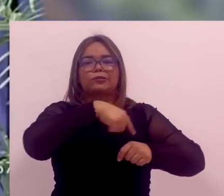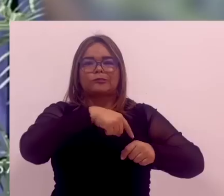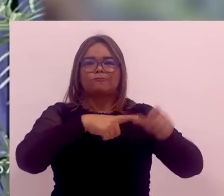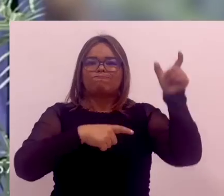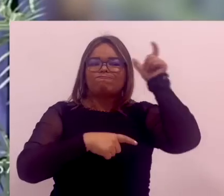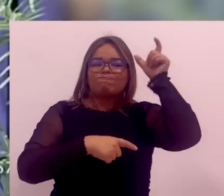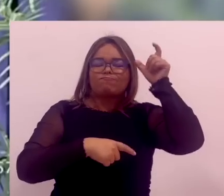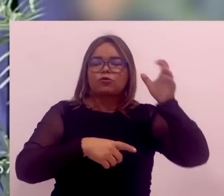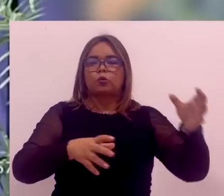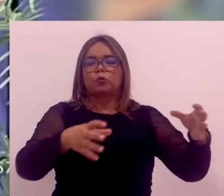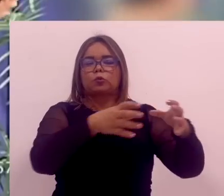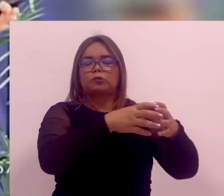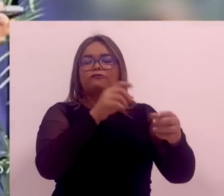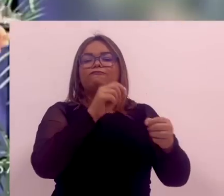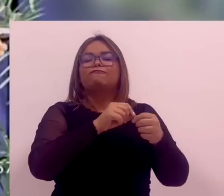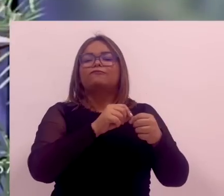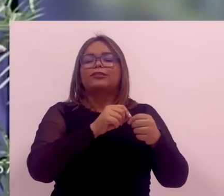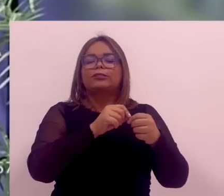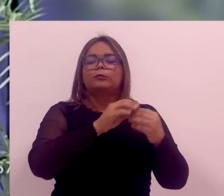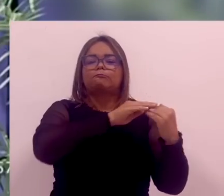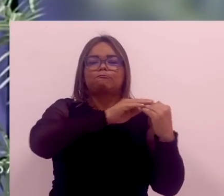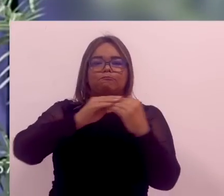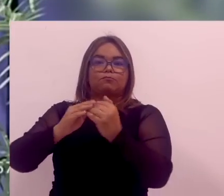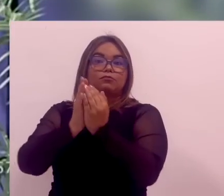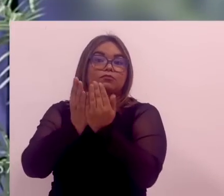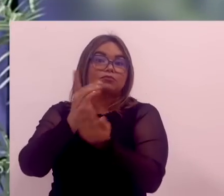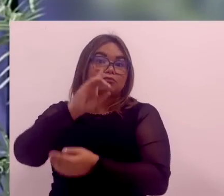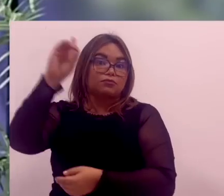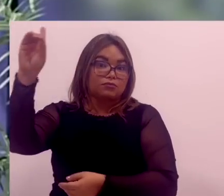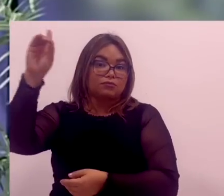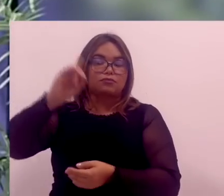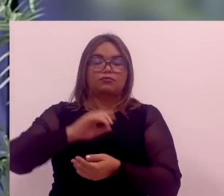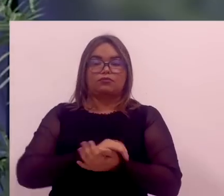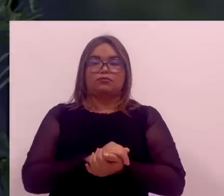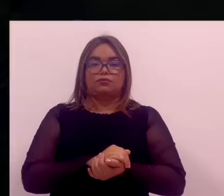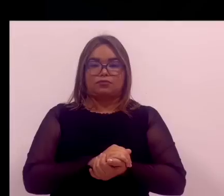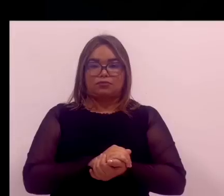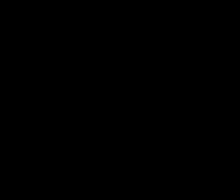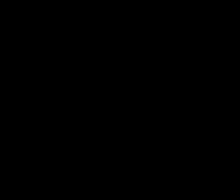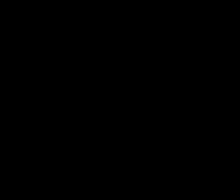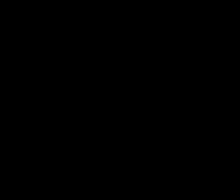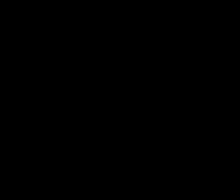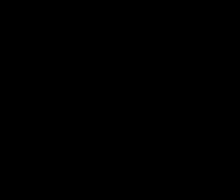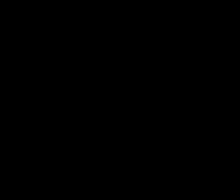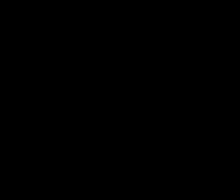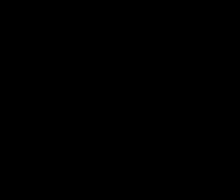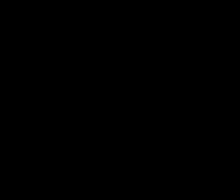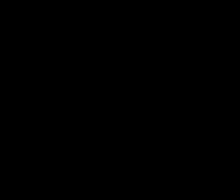eles fizeram com as Bíblias. A batalha das Bíblias.